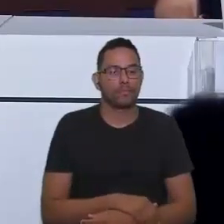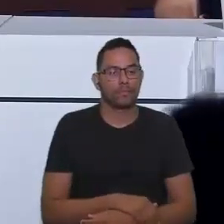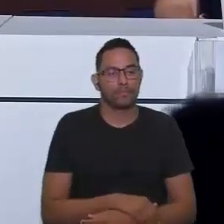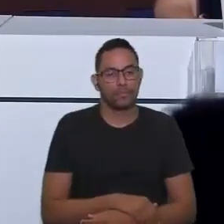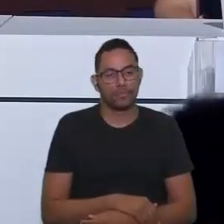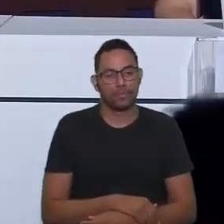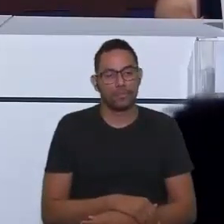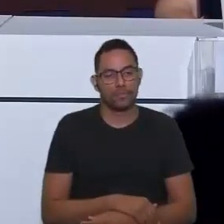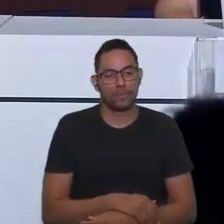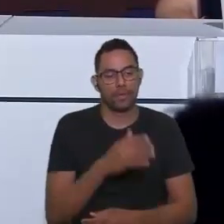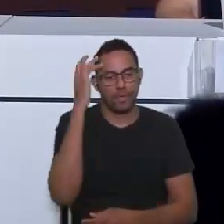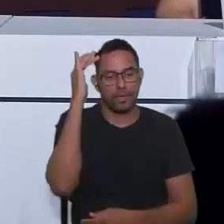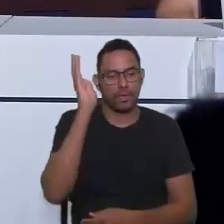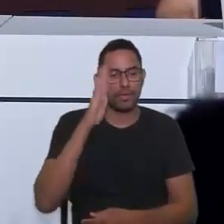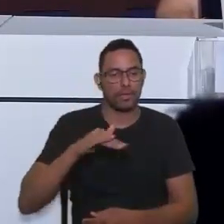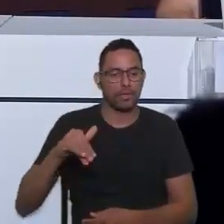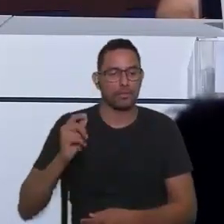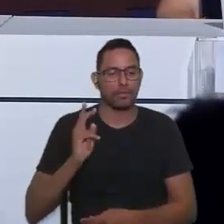casa criança.